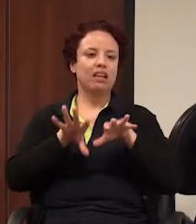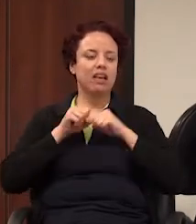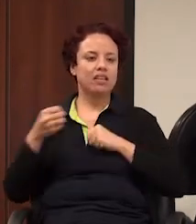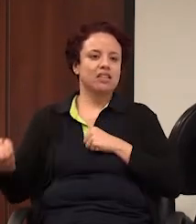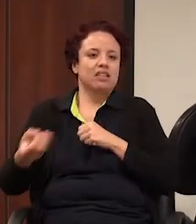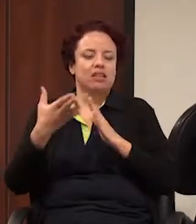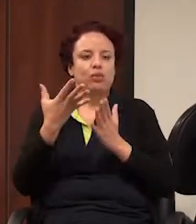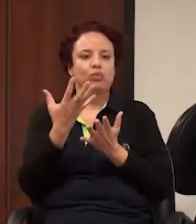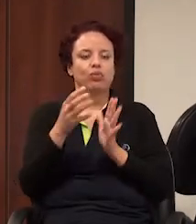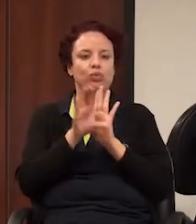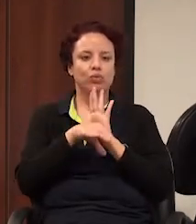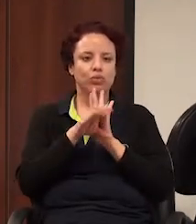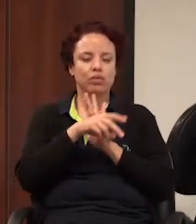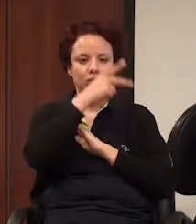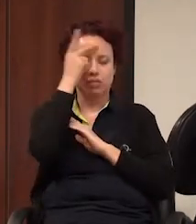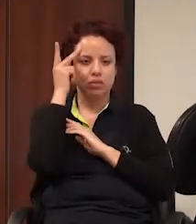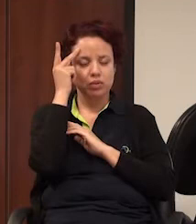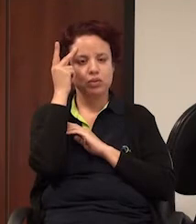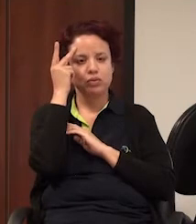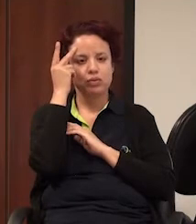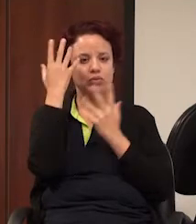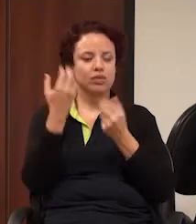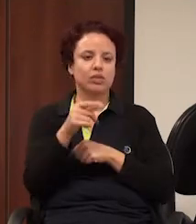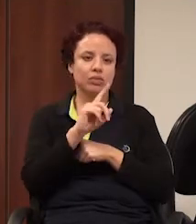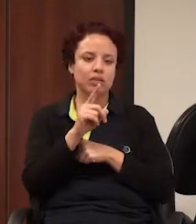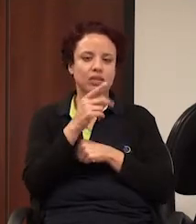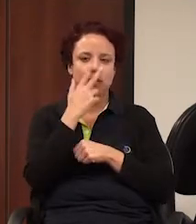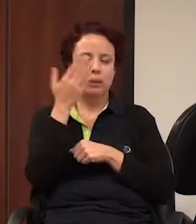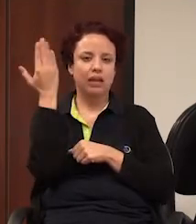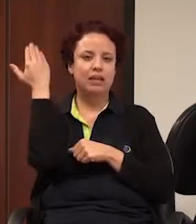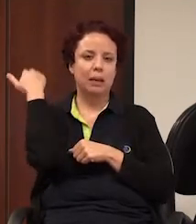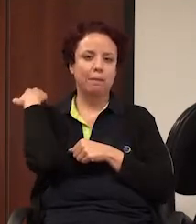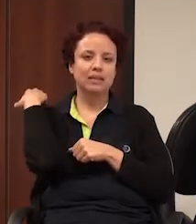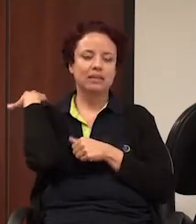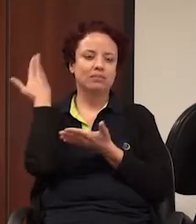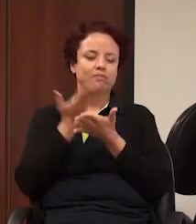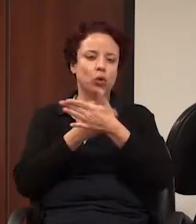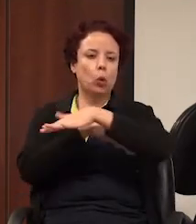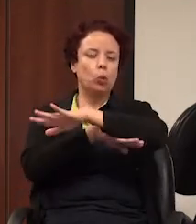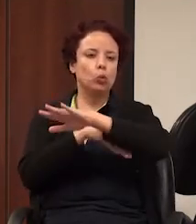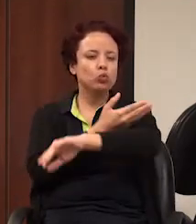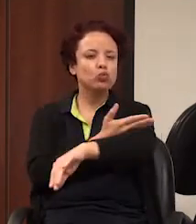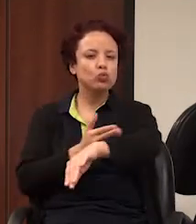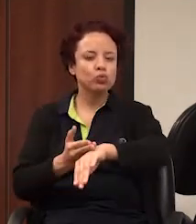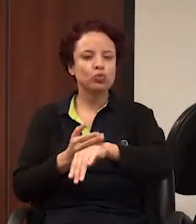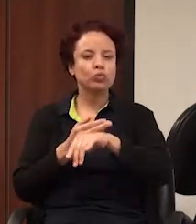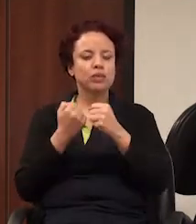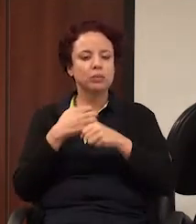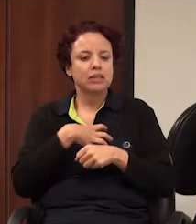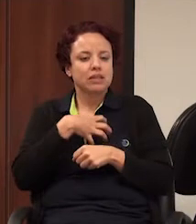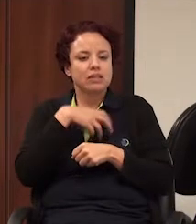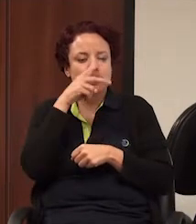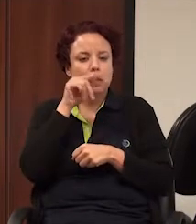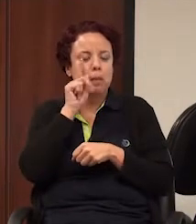novos conceitos. As pessoas trazem muito daquele ranço do passado, ou mesmo, né, desse sentimento protecionista,